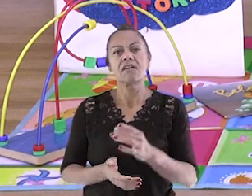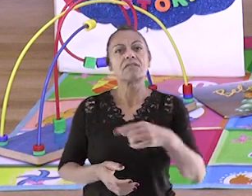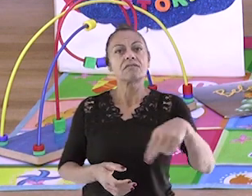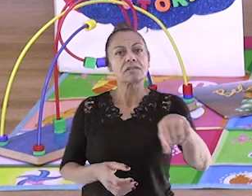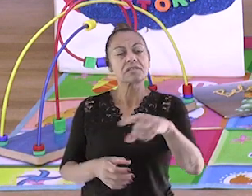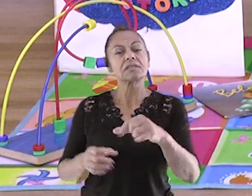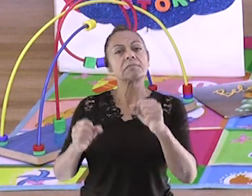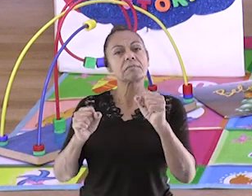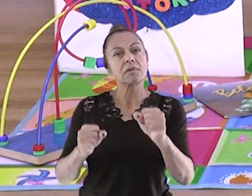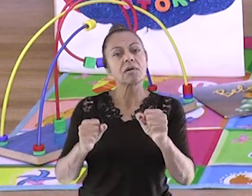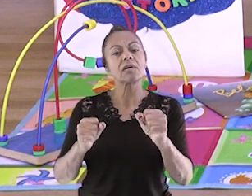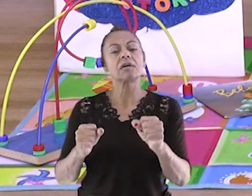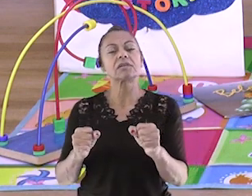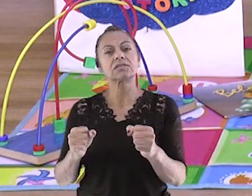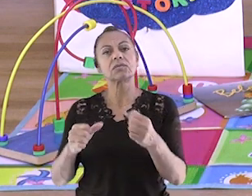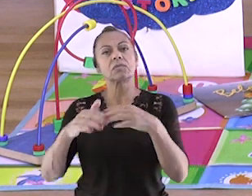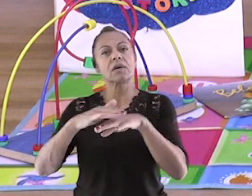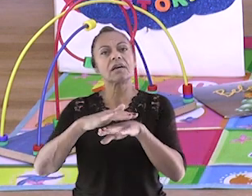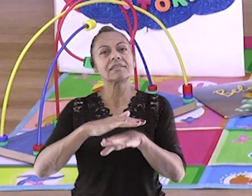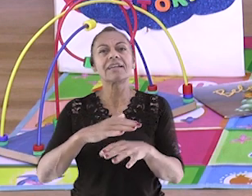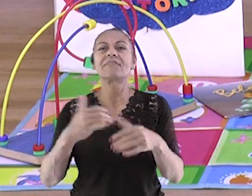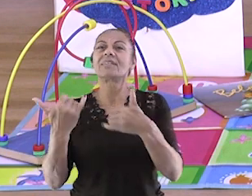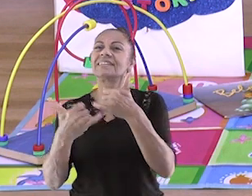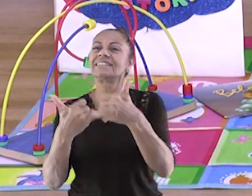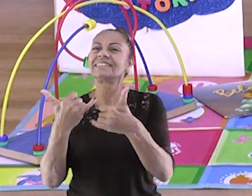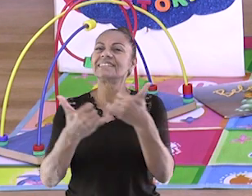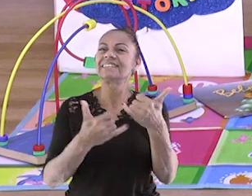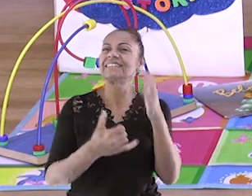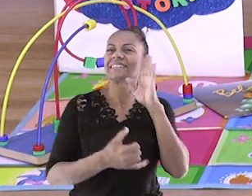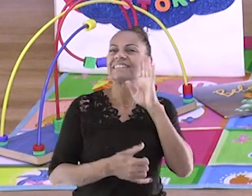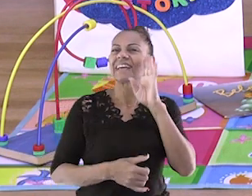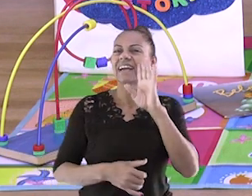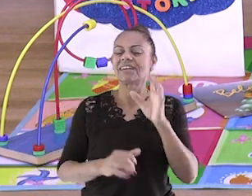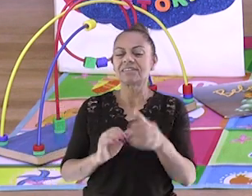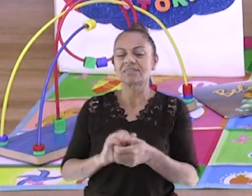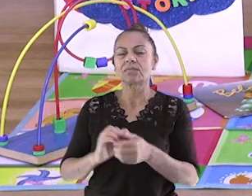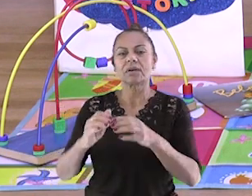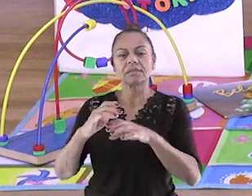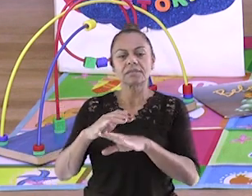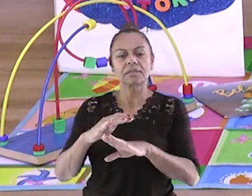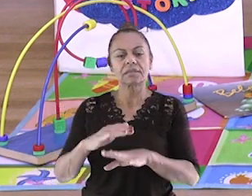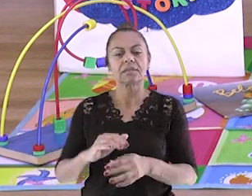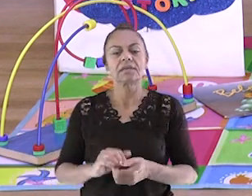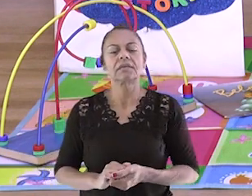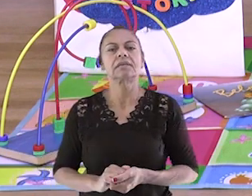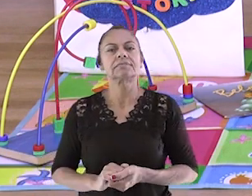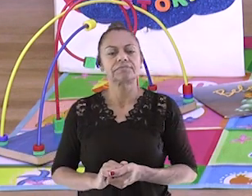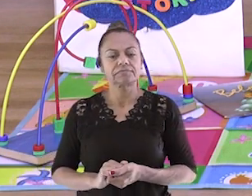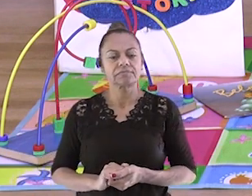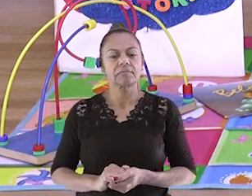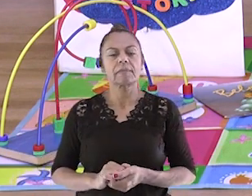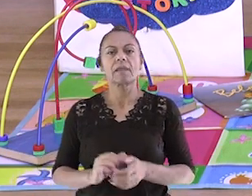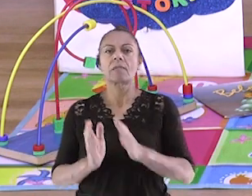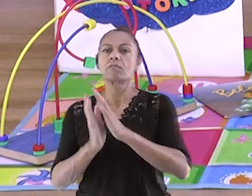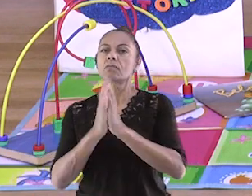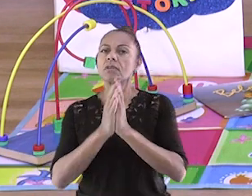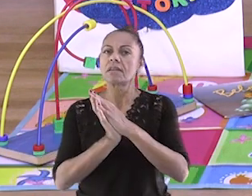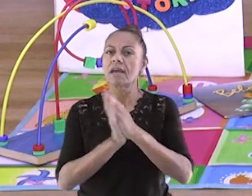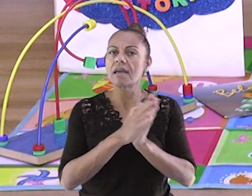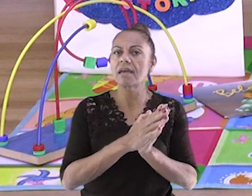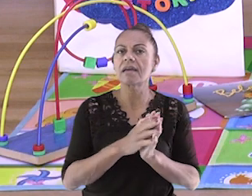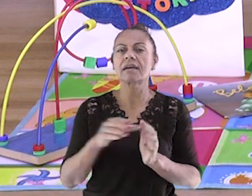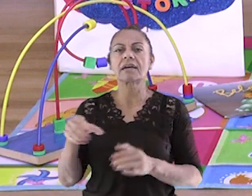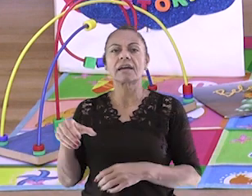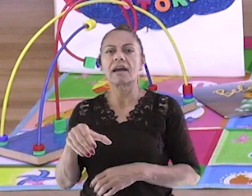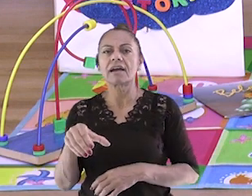por cor, brinquedos amarelos de um lado, brinquedos vermelhos de outro, bonecas, carrinhos em